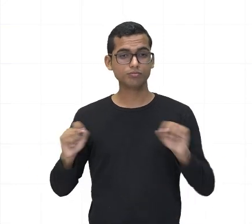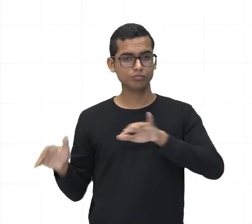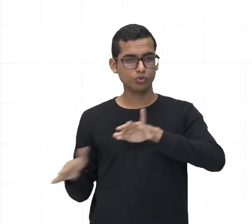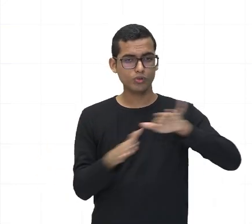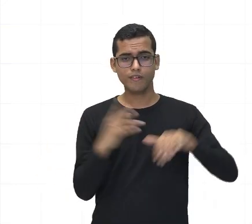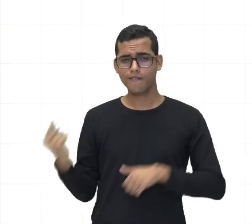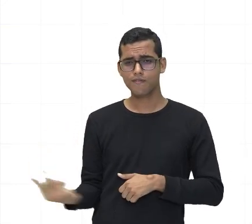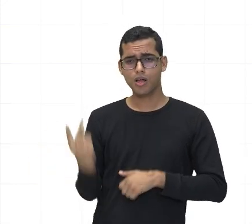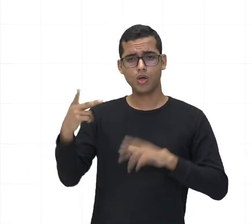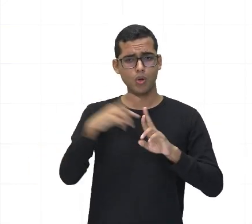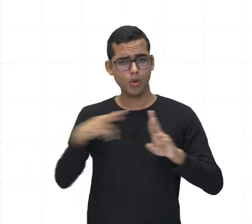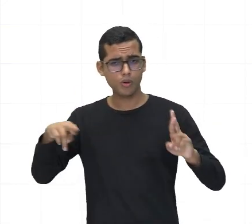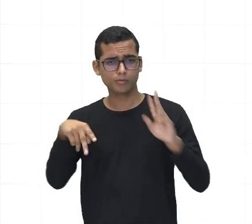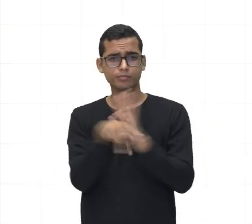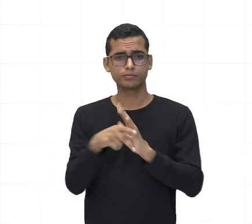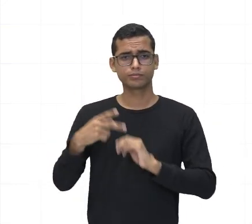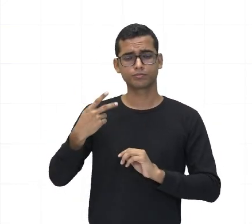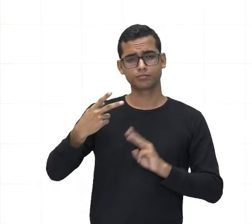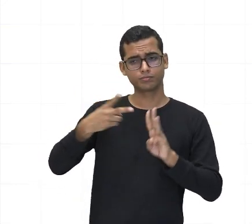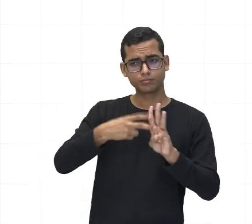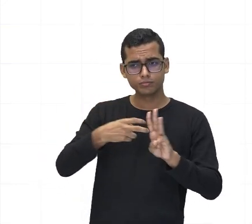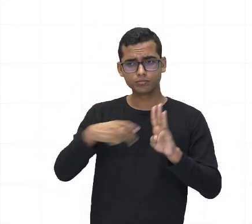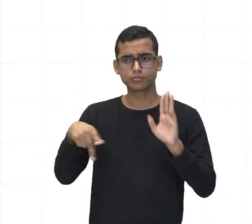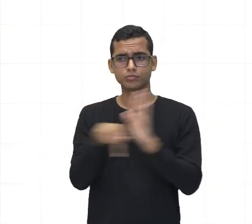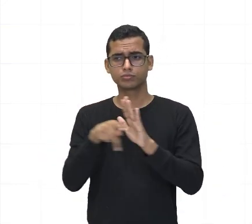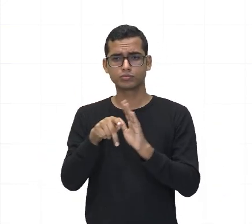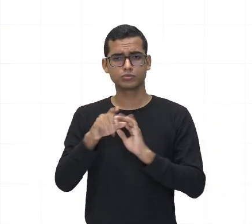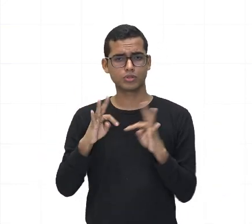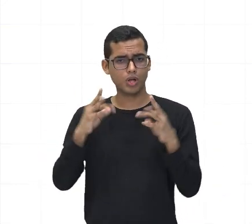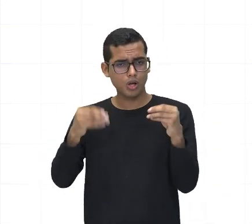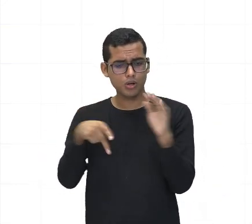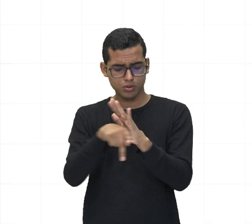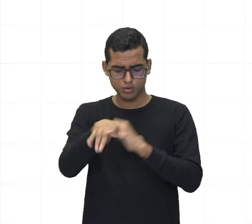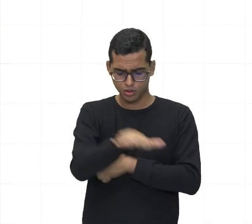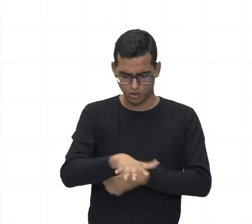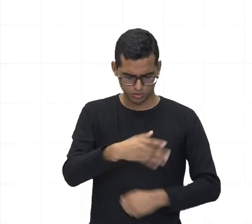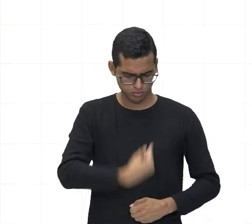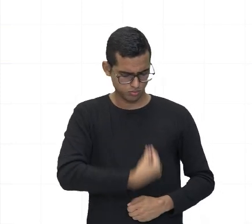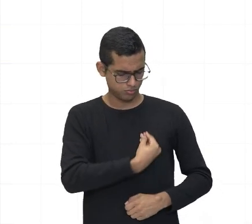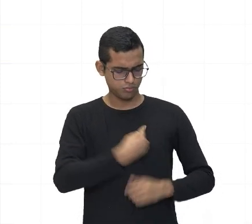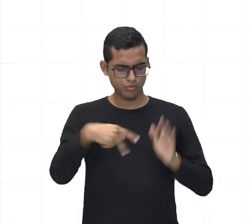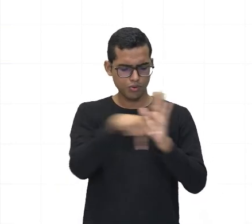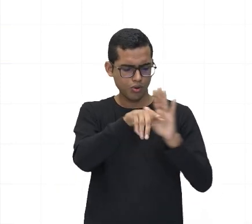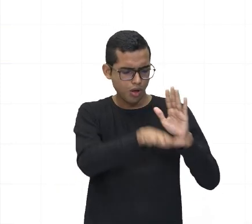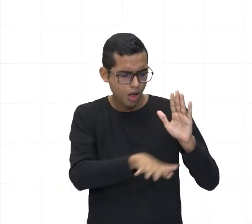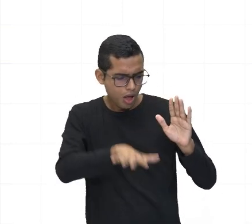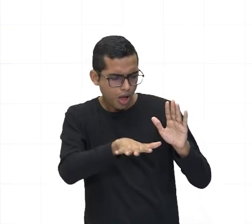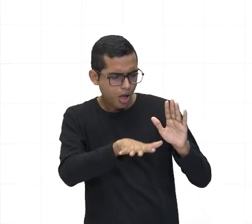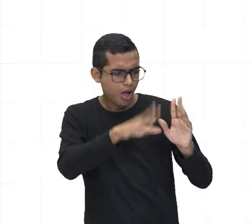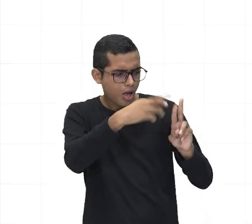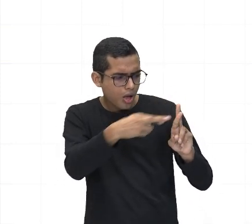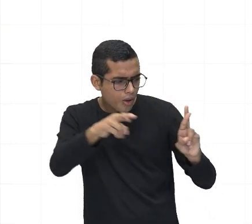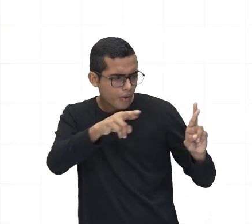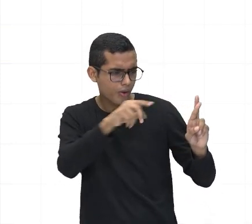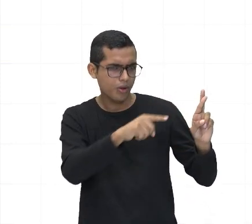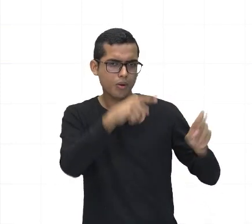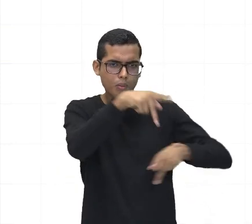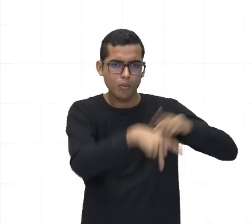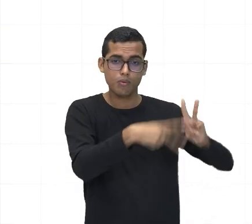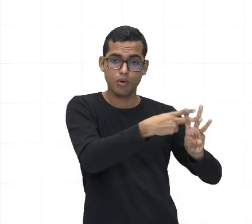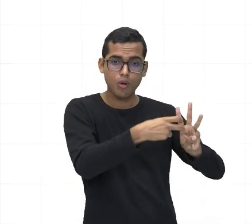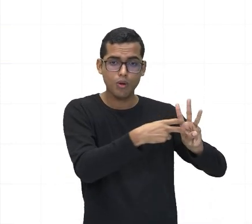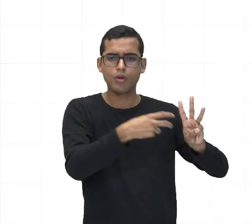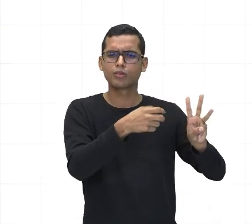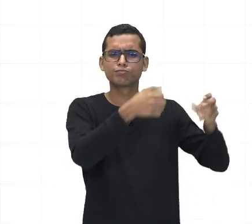brevemente. Em todas essas dimensões da vida e da religião dos povos indígenas,